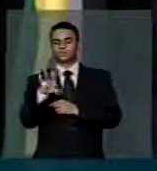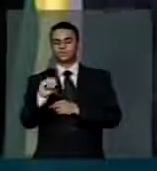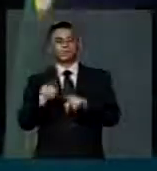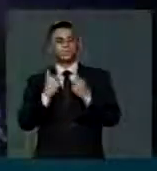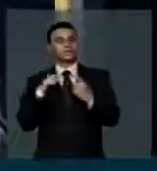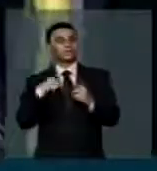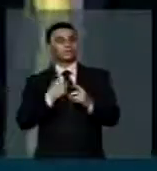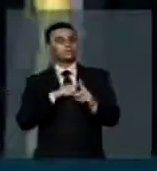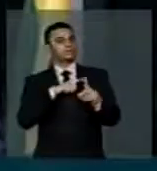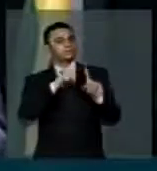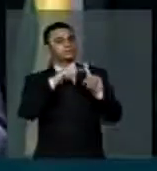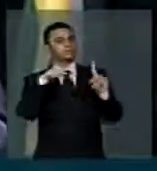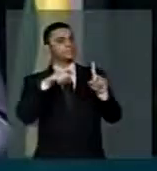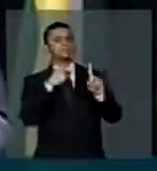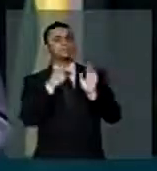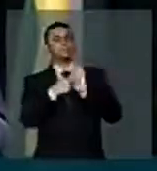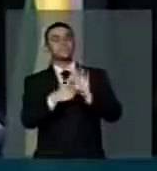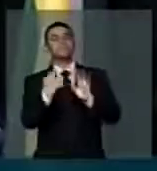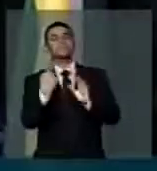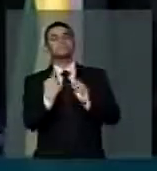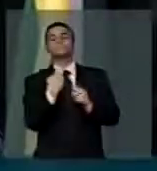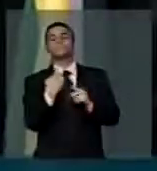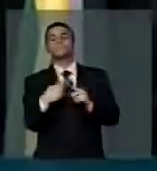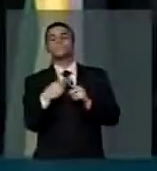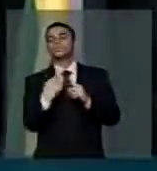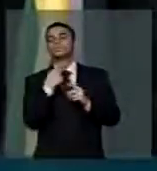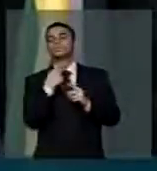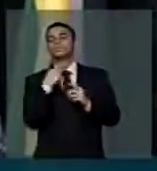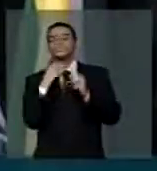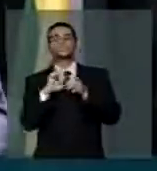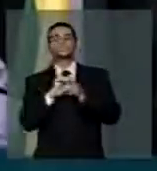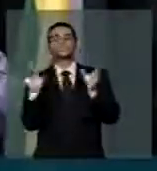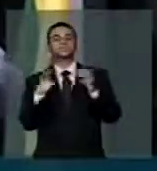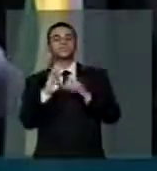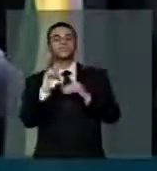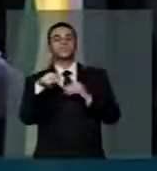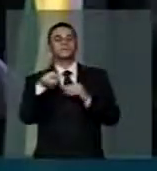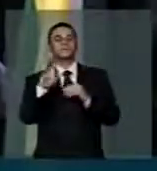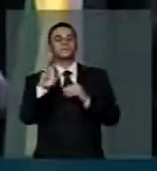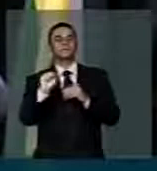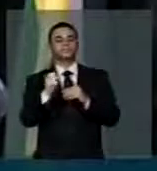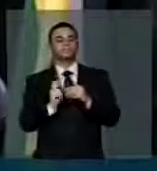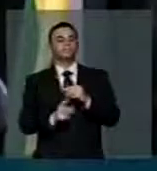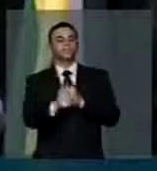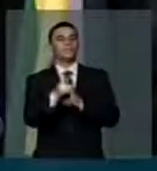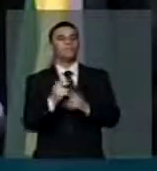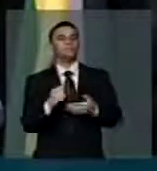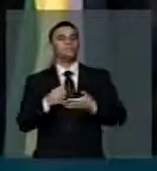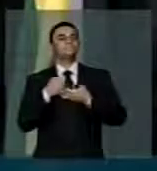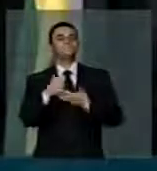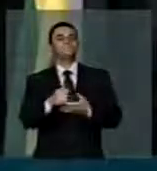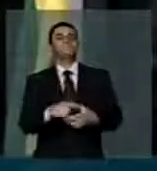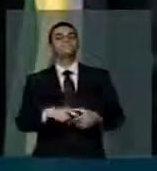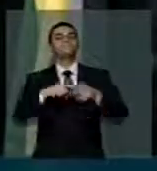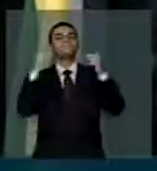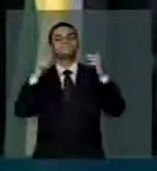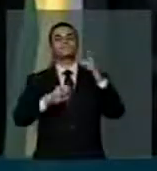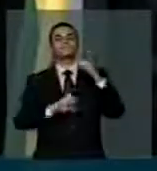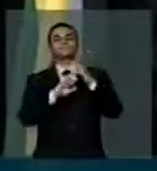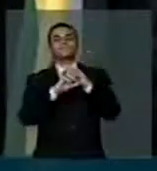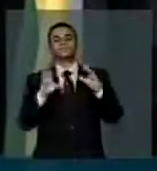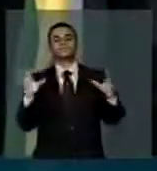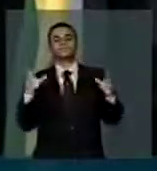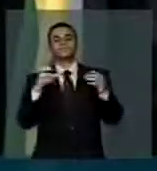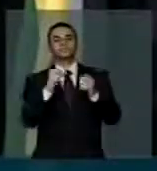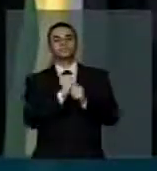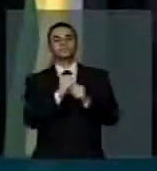que nós não podemos permitir que o BNDES continue financiando grandes grupos que se fundem,